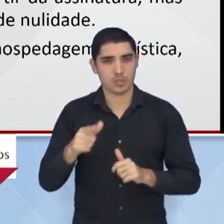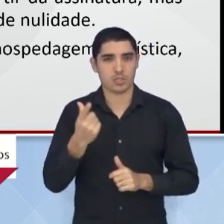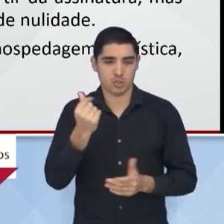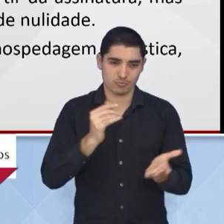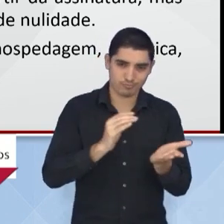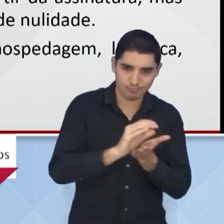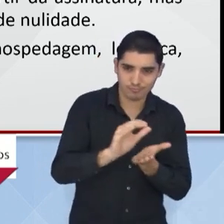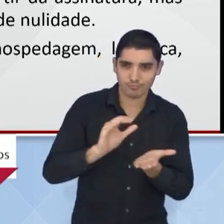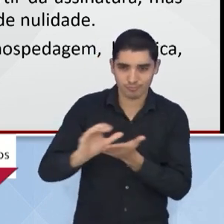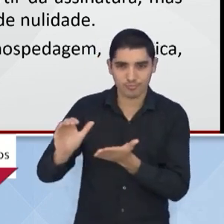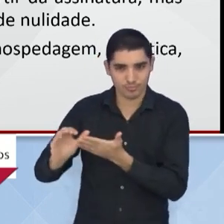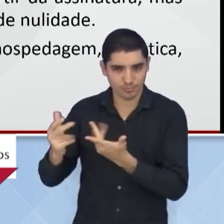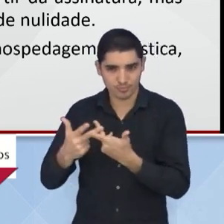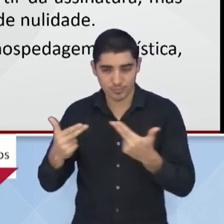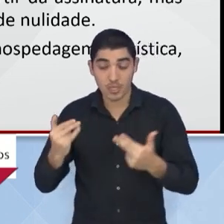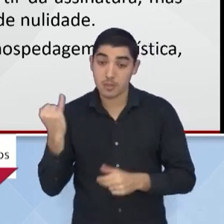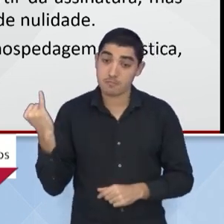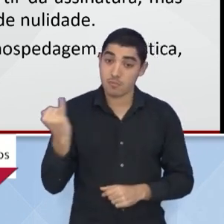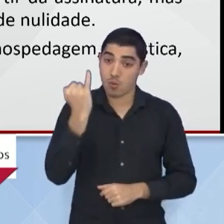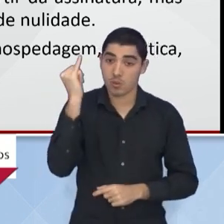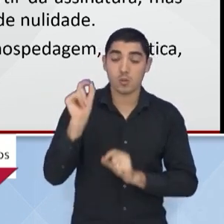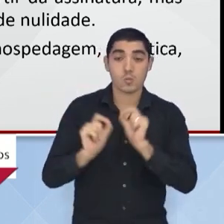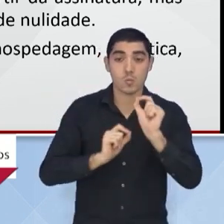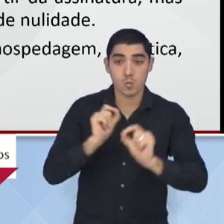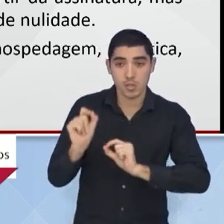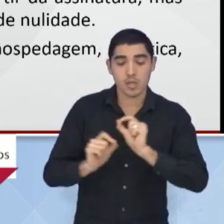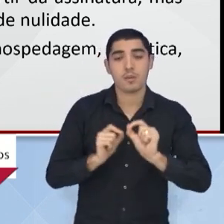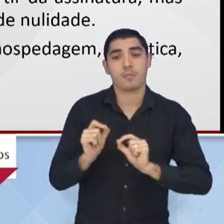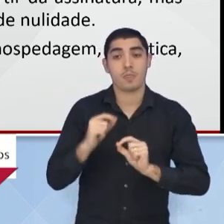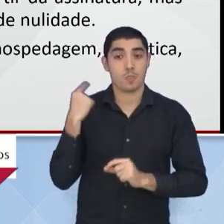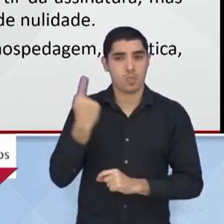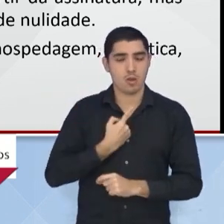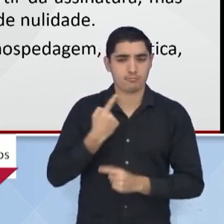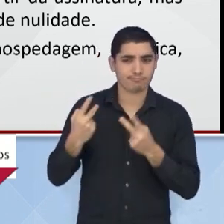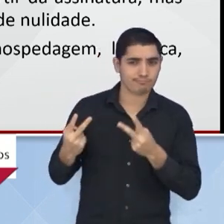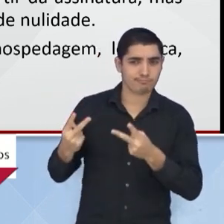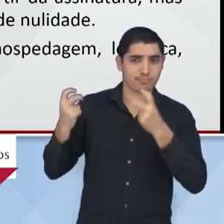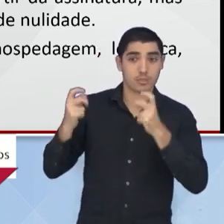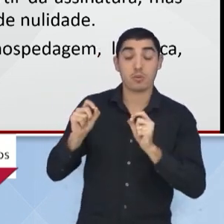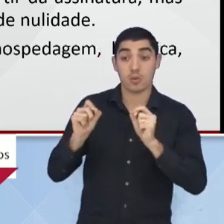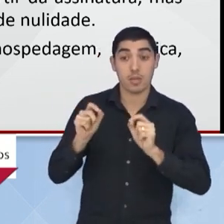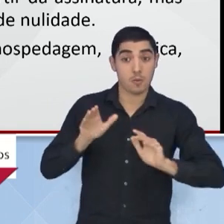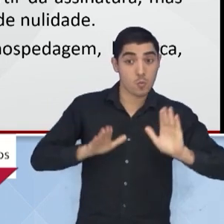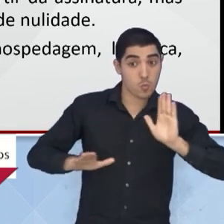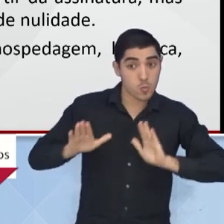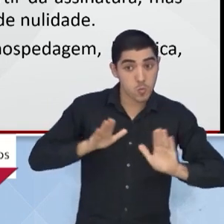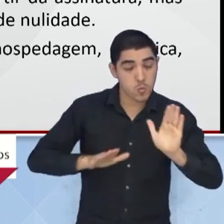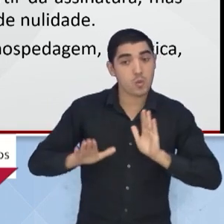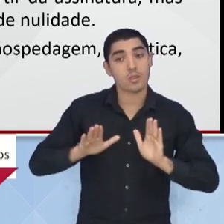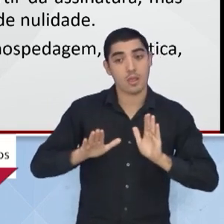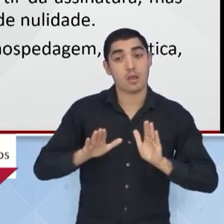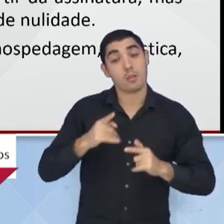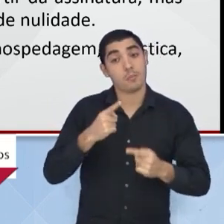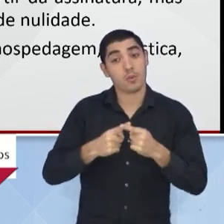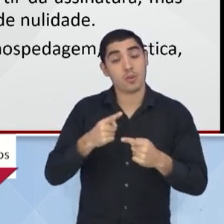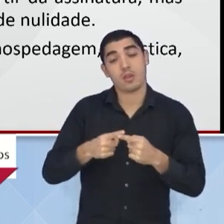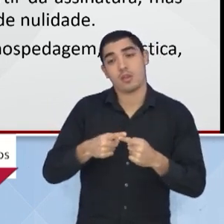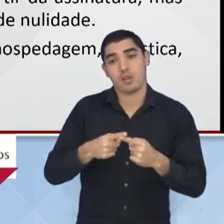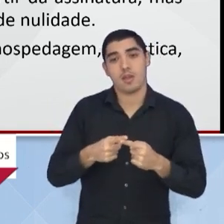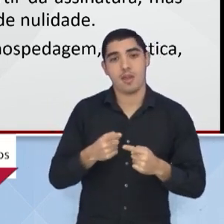dos adiantamentos é importante eh eh observar também para não tomar o cuidado para que isso não seja enquadrável